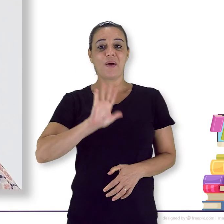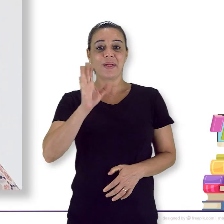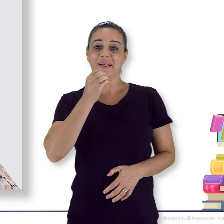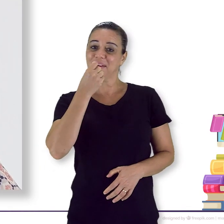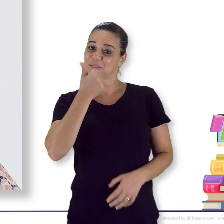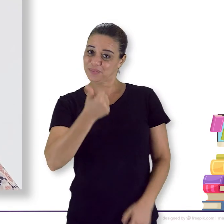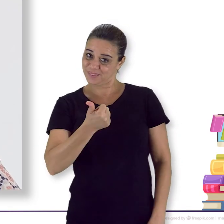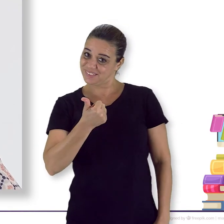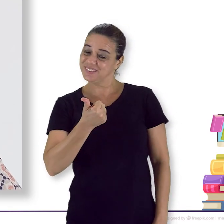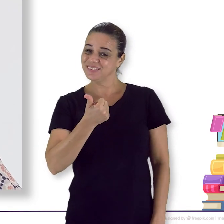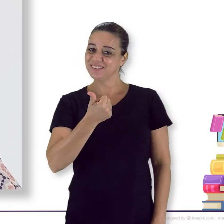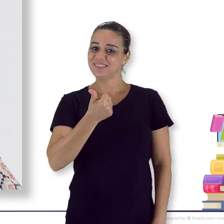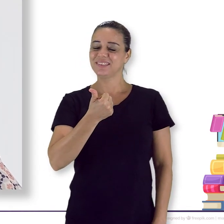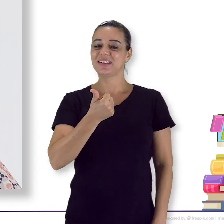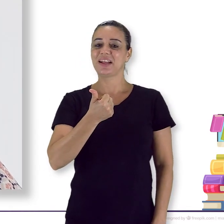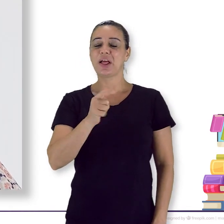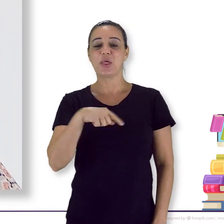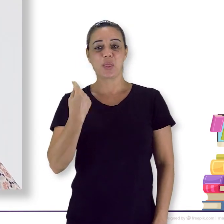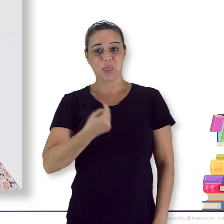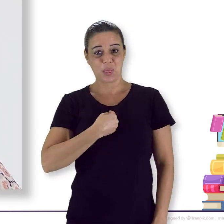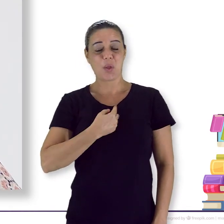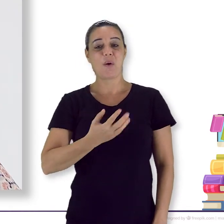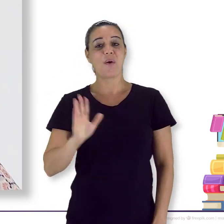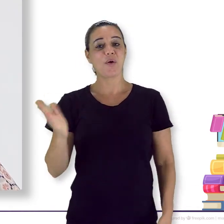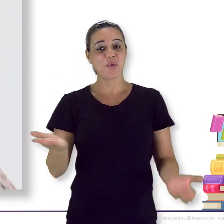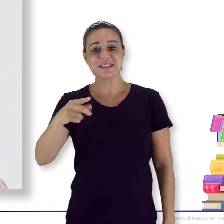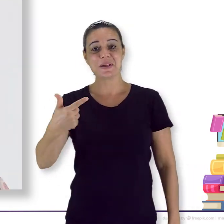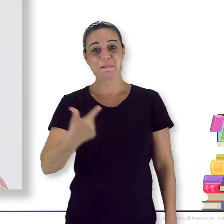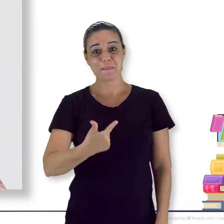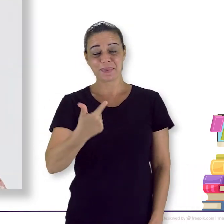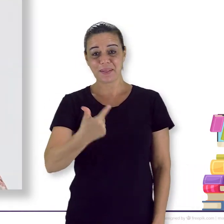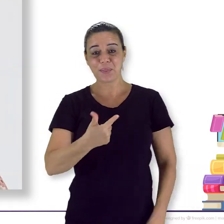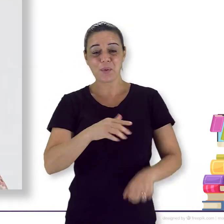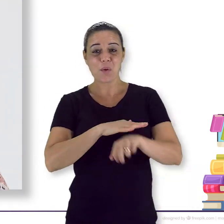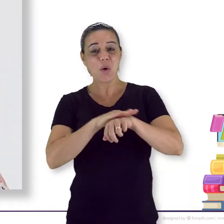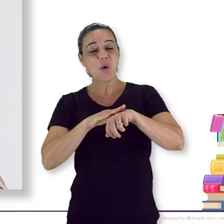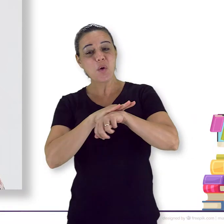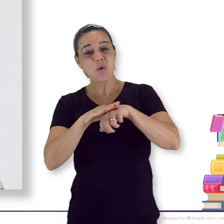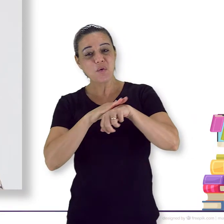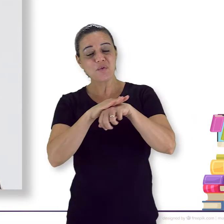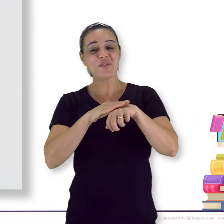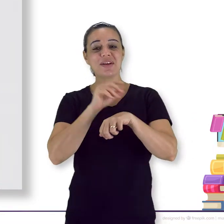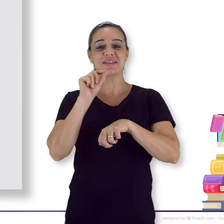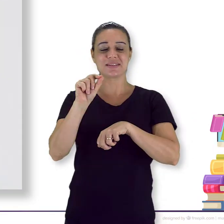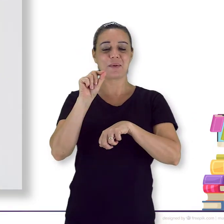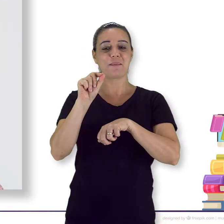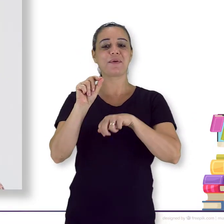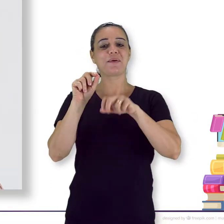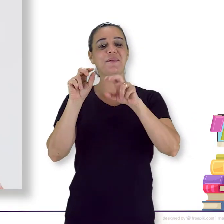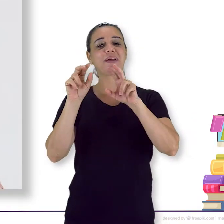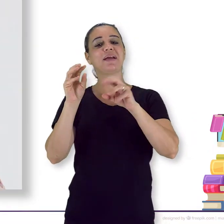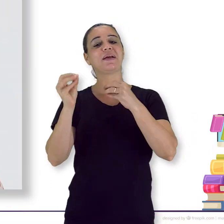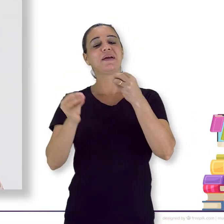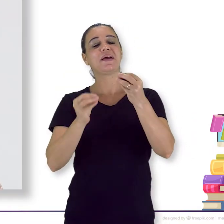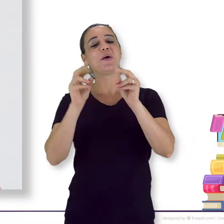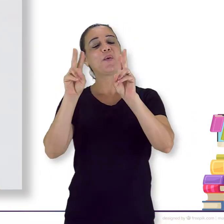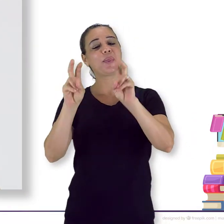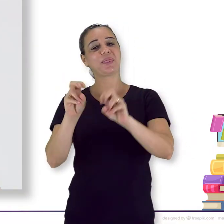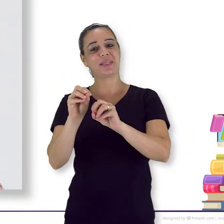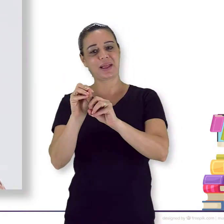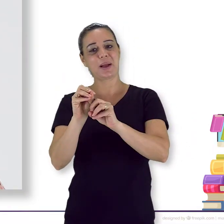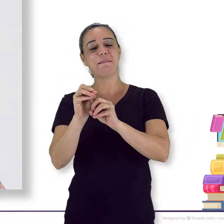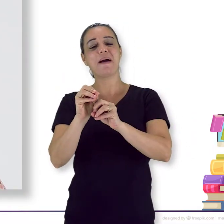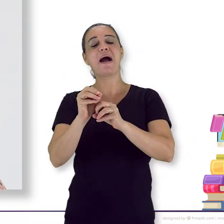Olá, tudo bem? Então estamos aqui para conversar um pouquinho sobre o tema, dessa